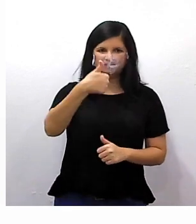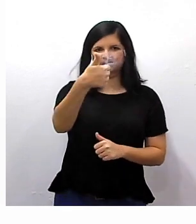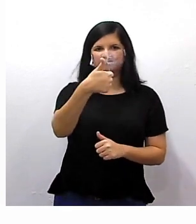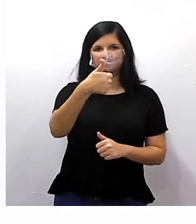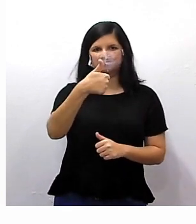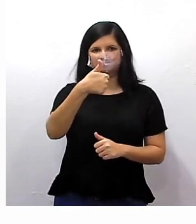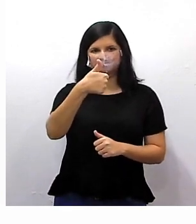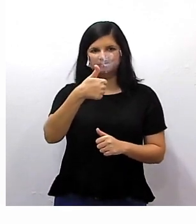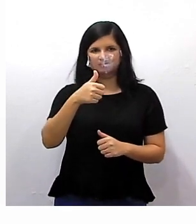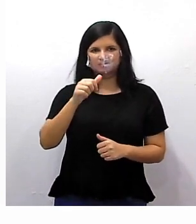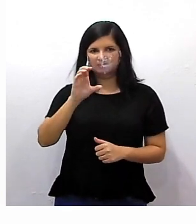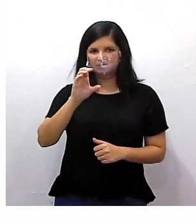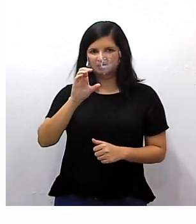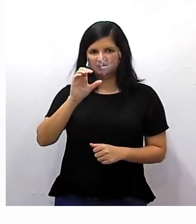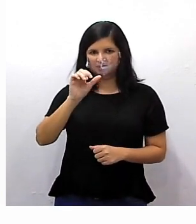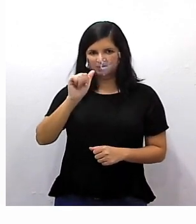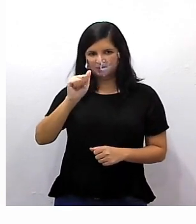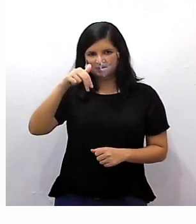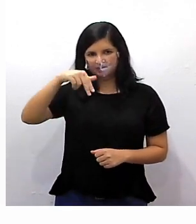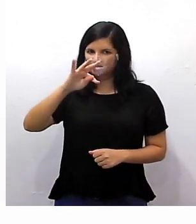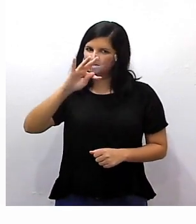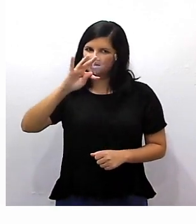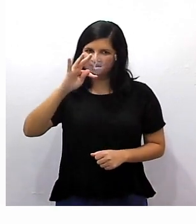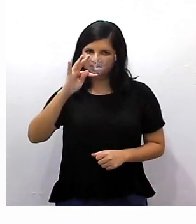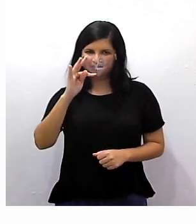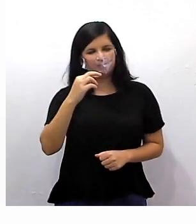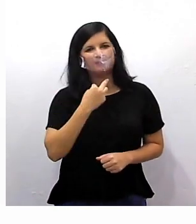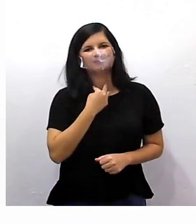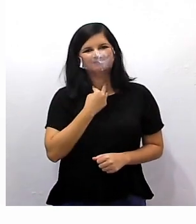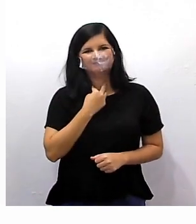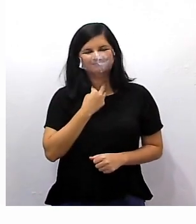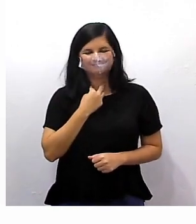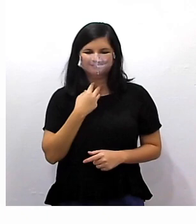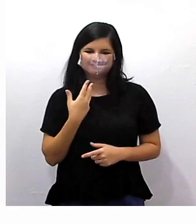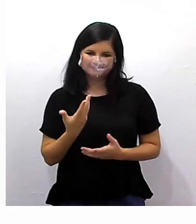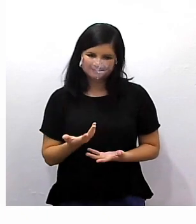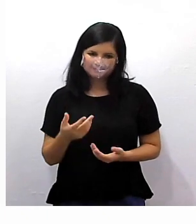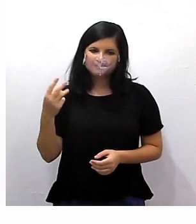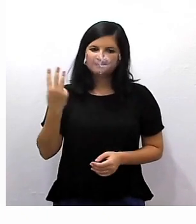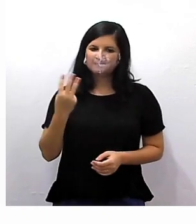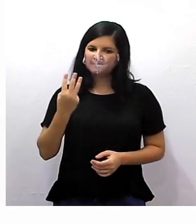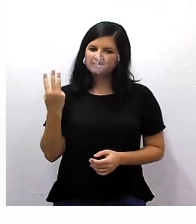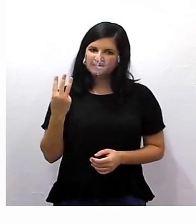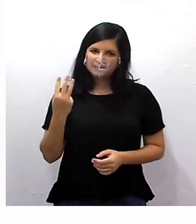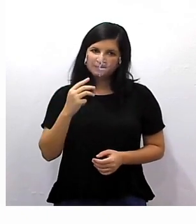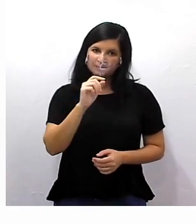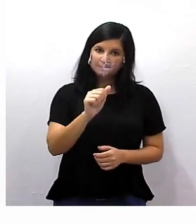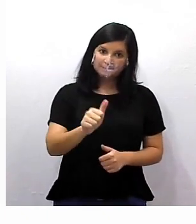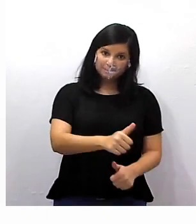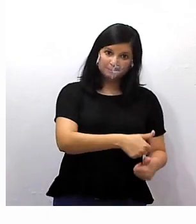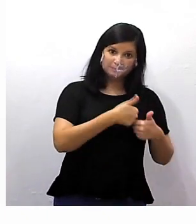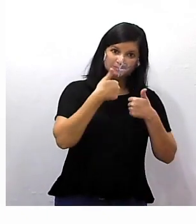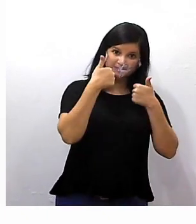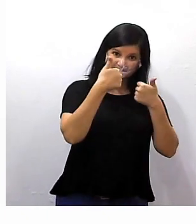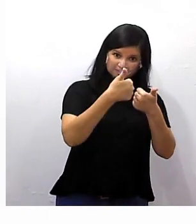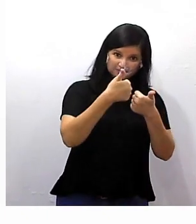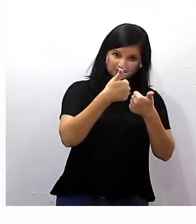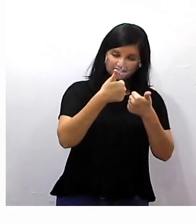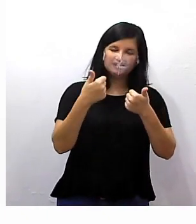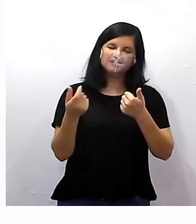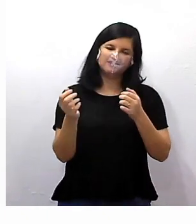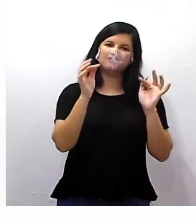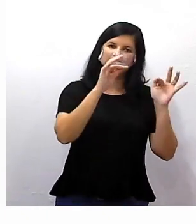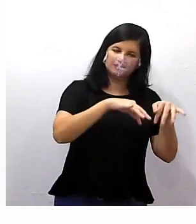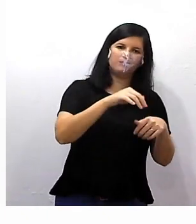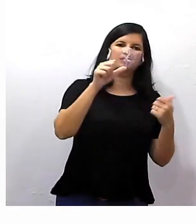ser can't she. Número 3, the boys were playing soccer. Como era positiva, o were tem que vir no modo